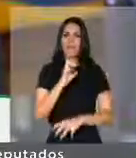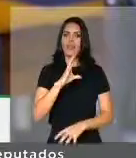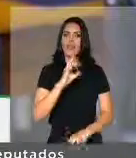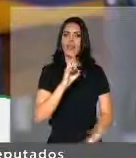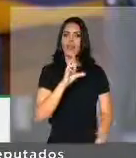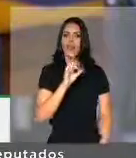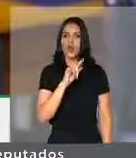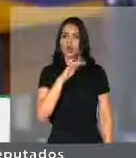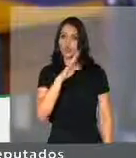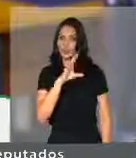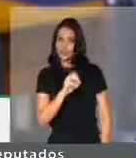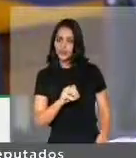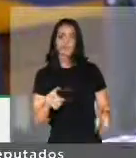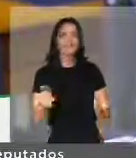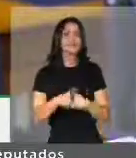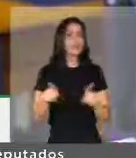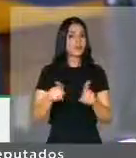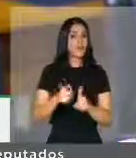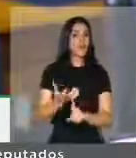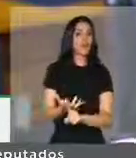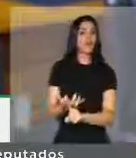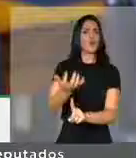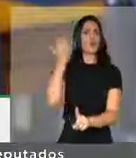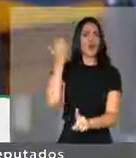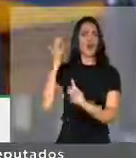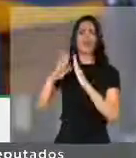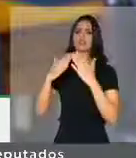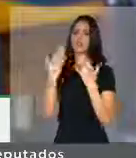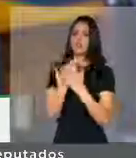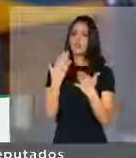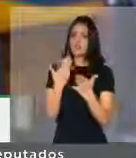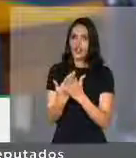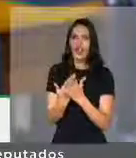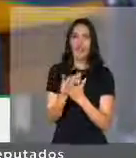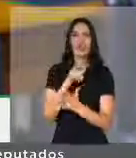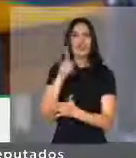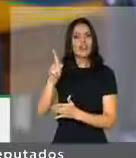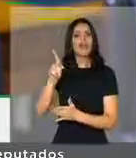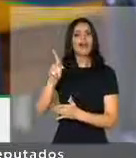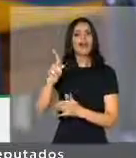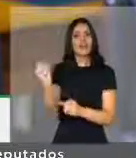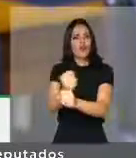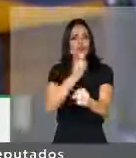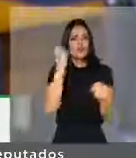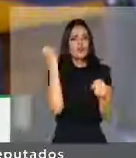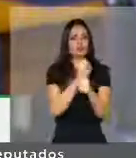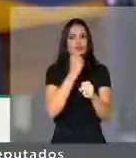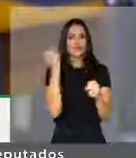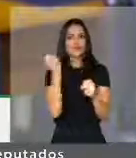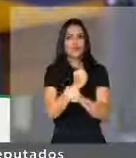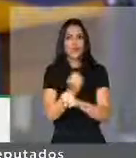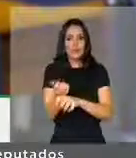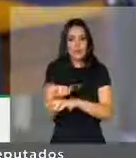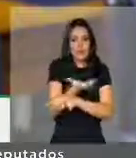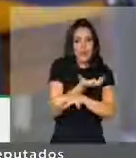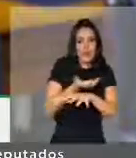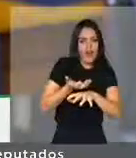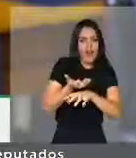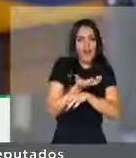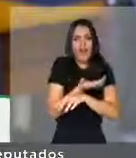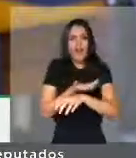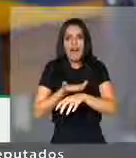Milanês, também tivemos a revitalização da escola Epitácio Pessoa com a construção de uma praça e de